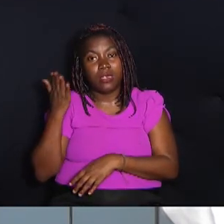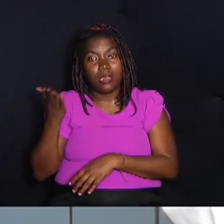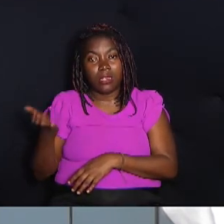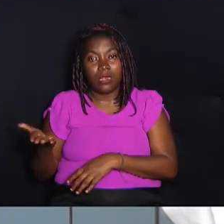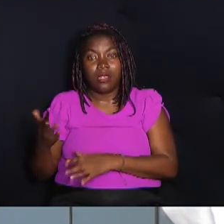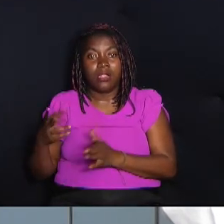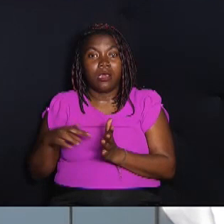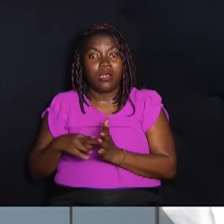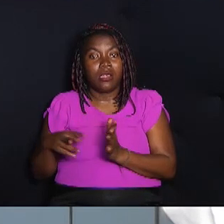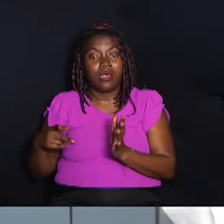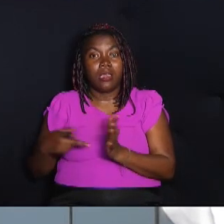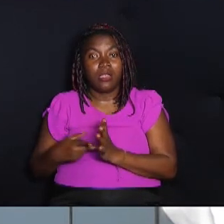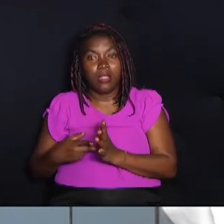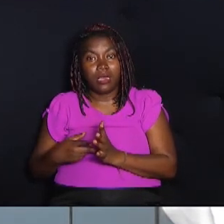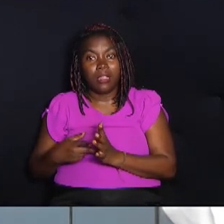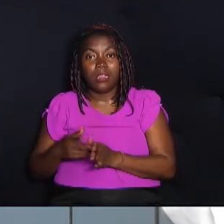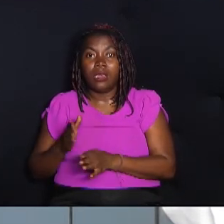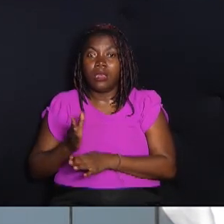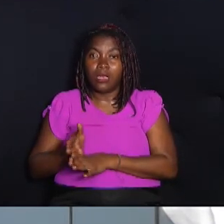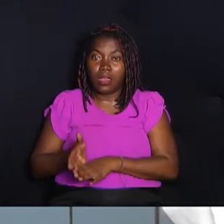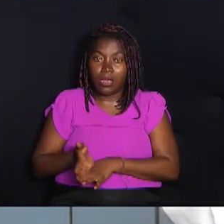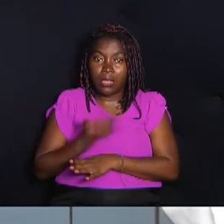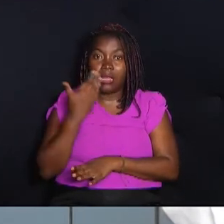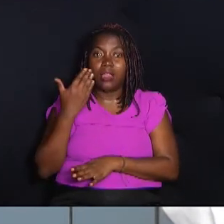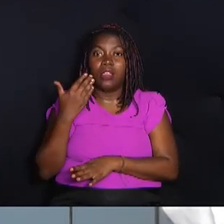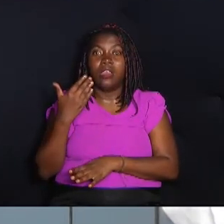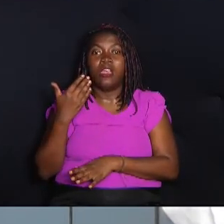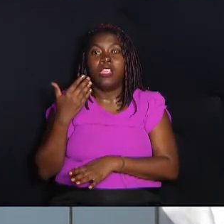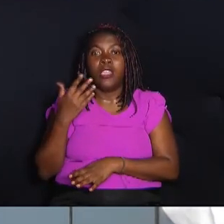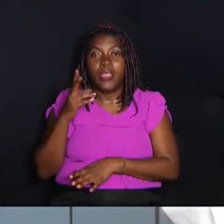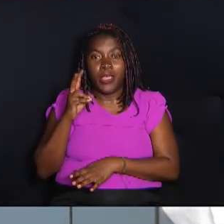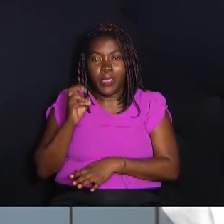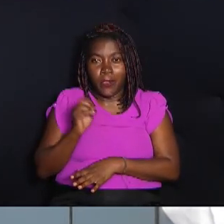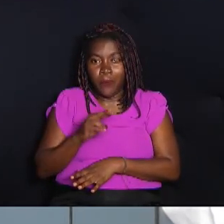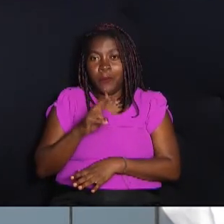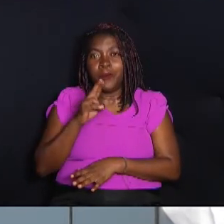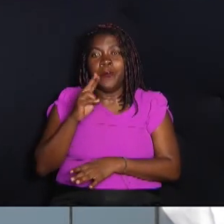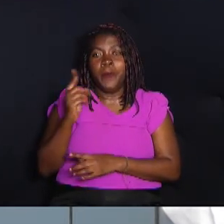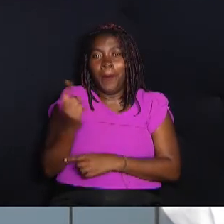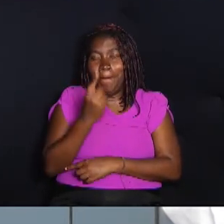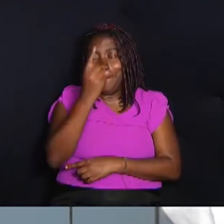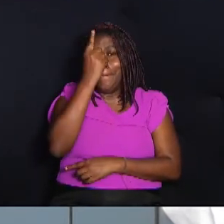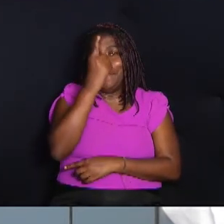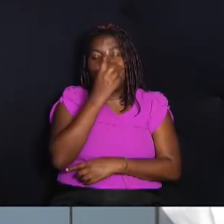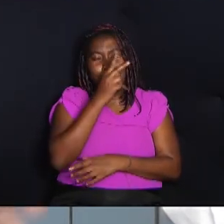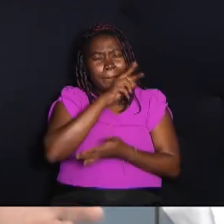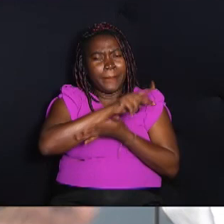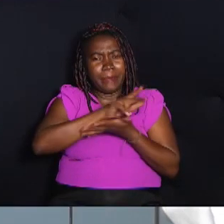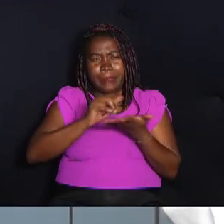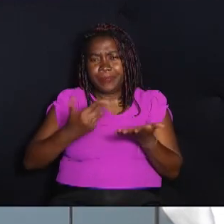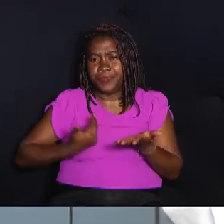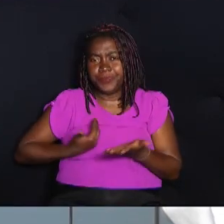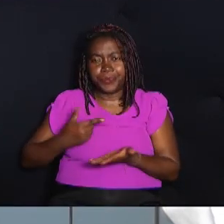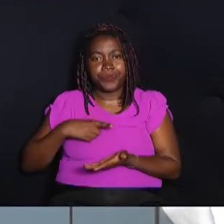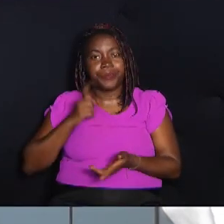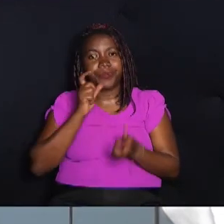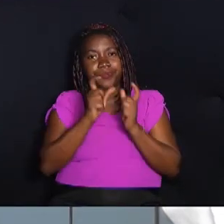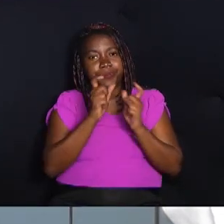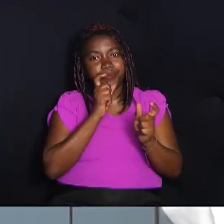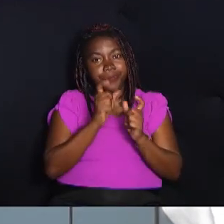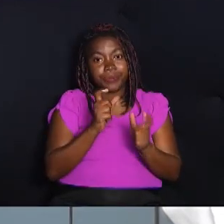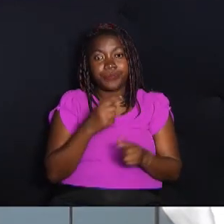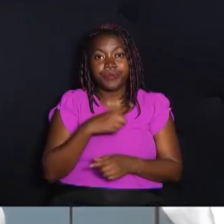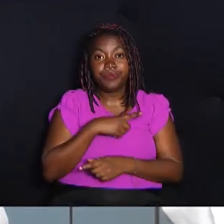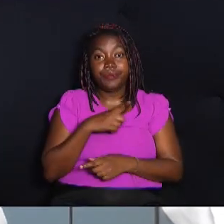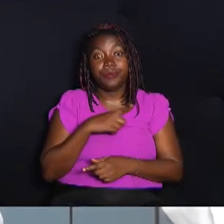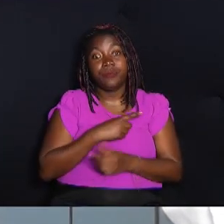situação passageira, que logo eu ia ter um estirão, ia crescer. E vários amigos tinham apelido, a gente tinha